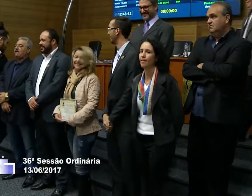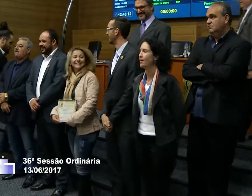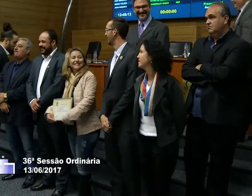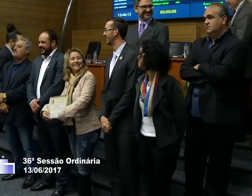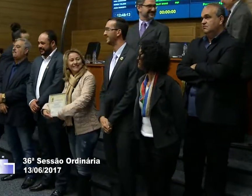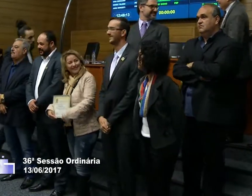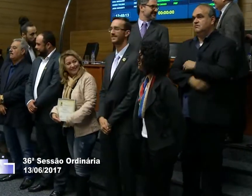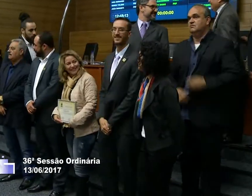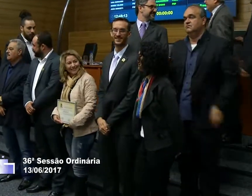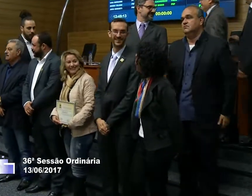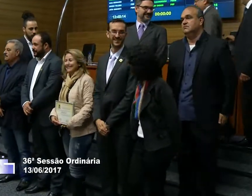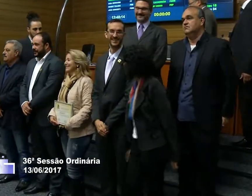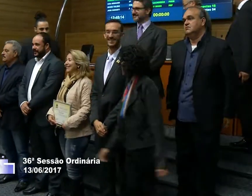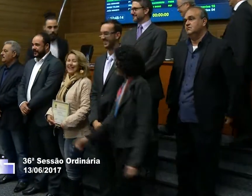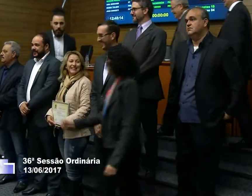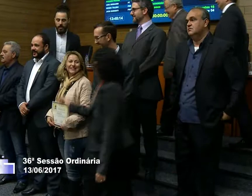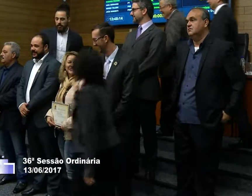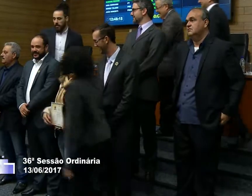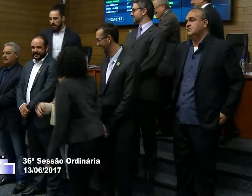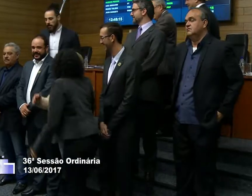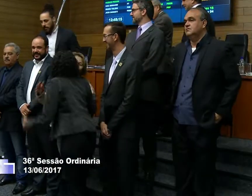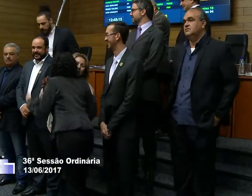Silvano Júnior.